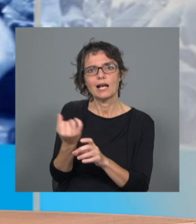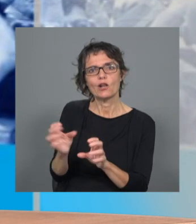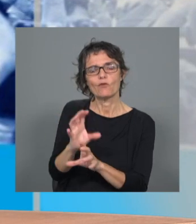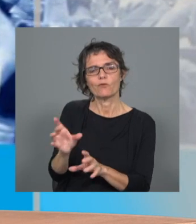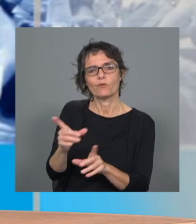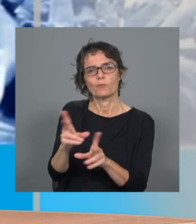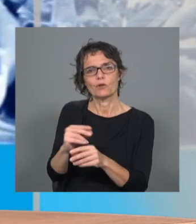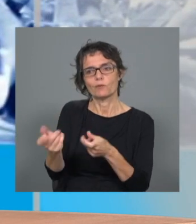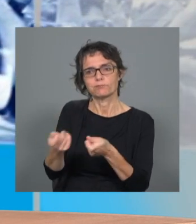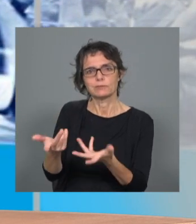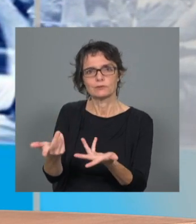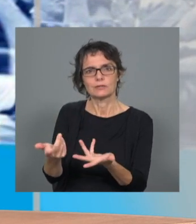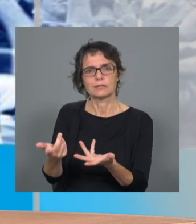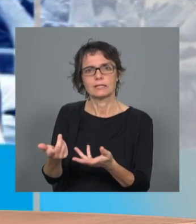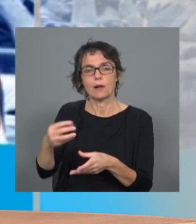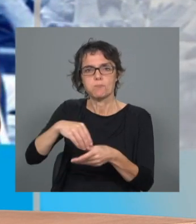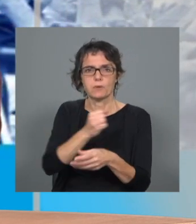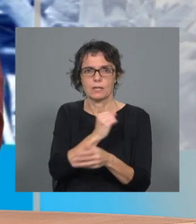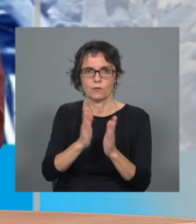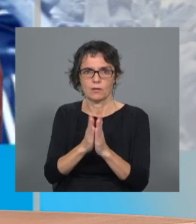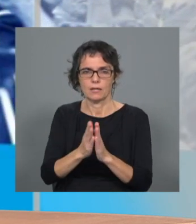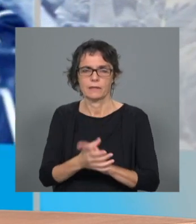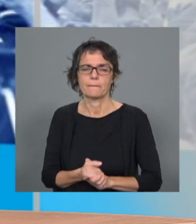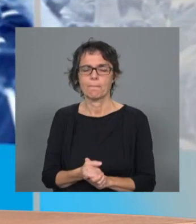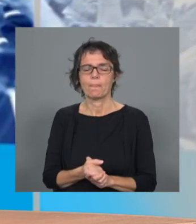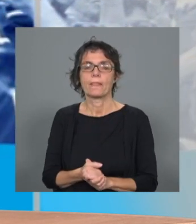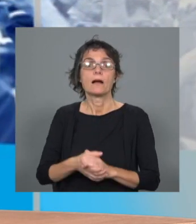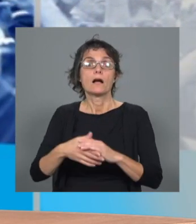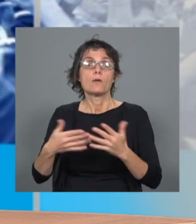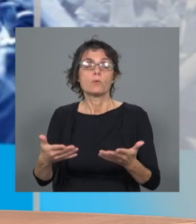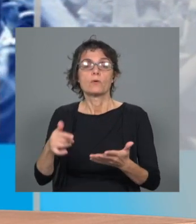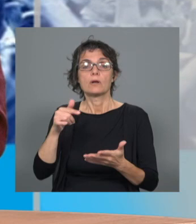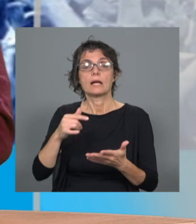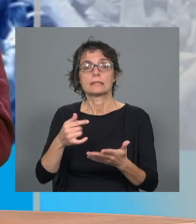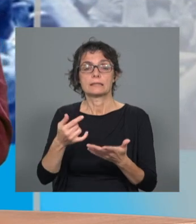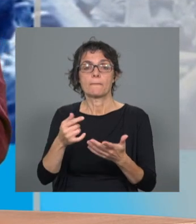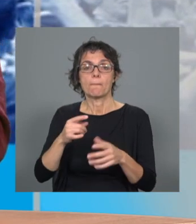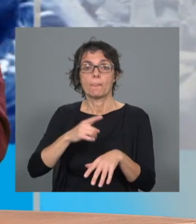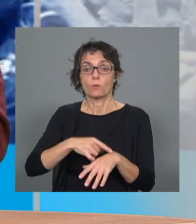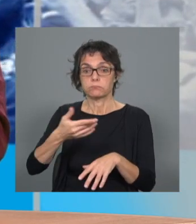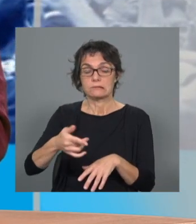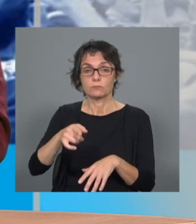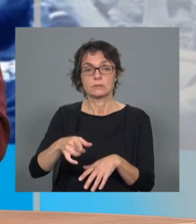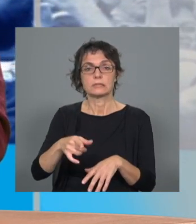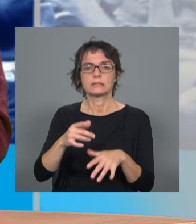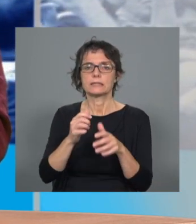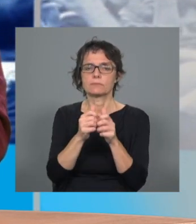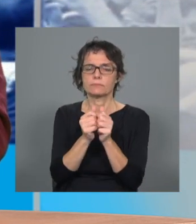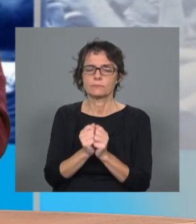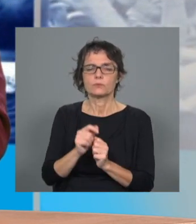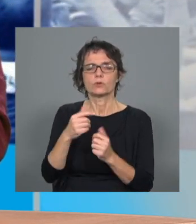organização nas paróquias. Esta vigília em concreto vem também então numa linha de